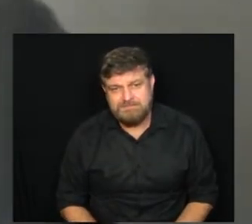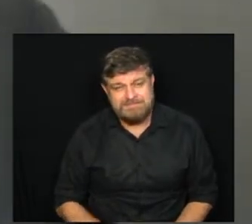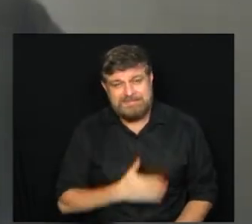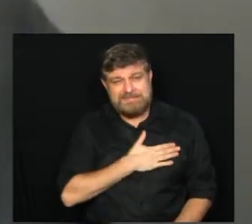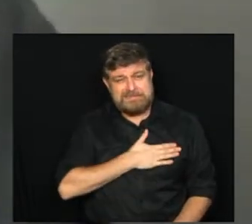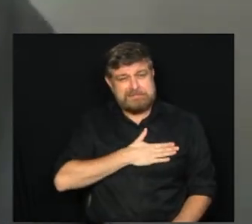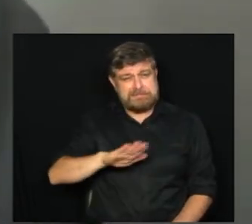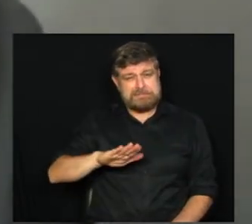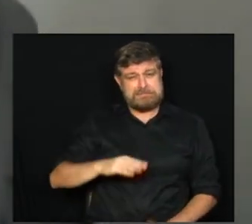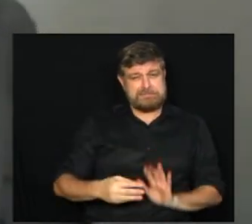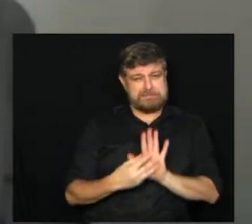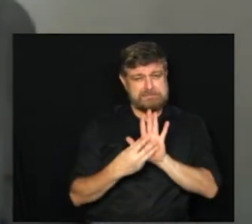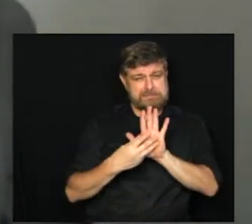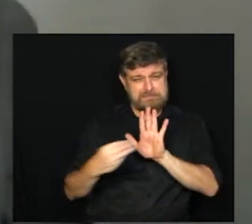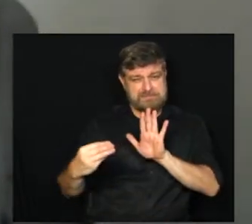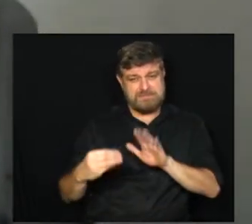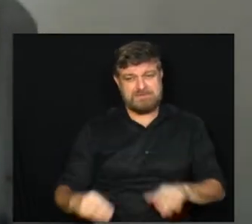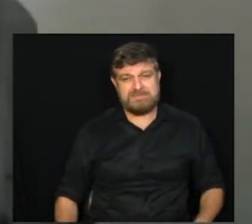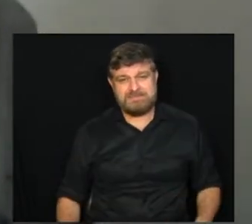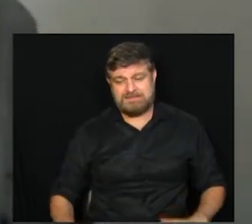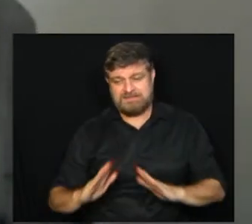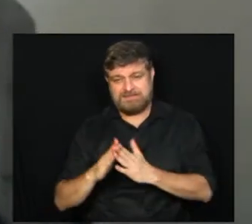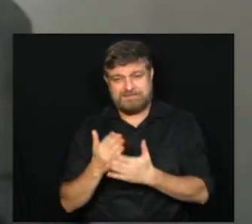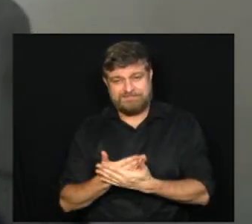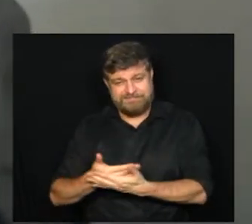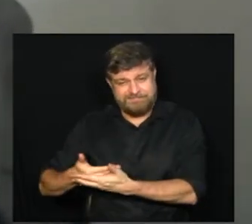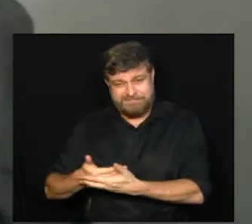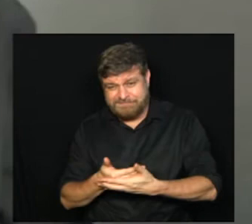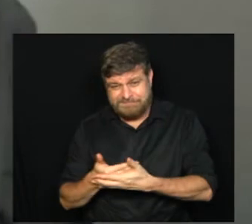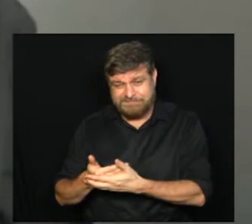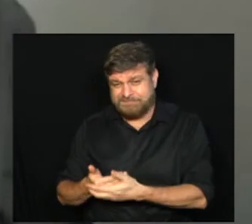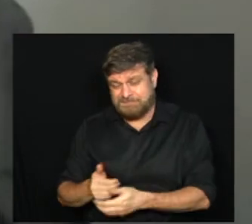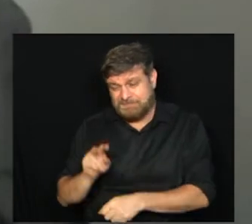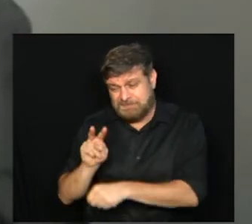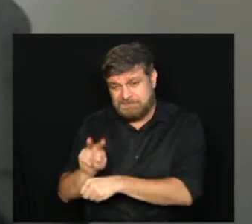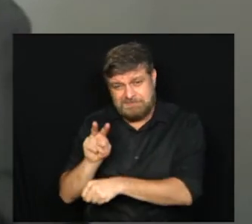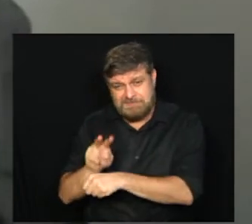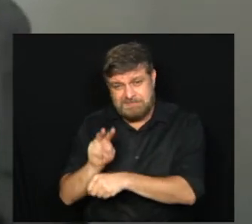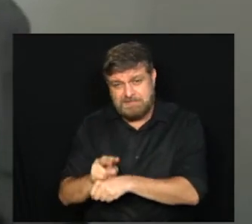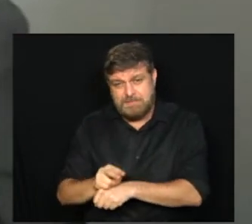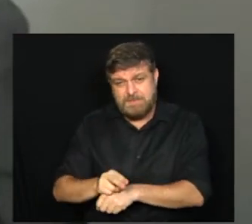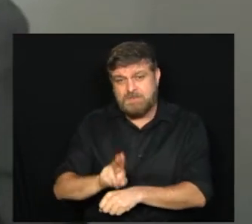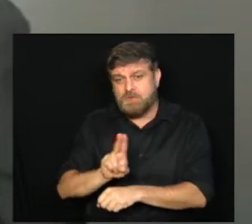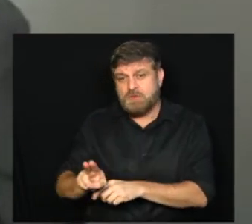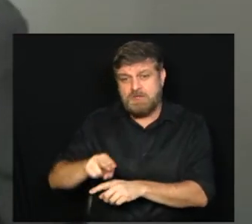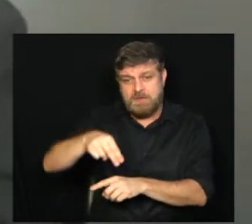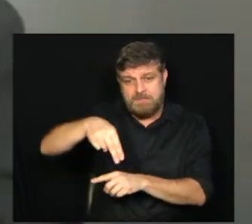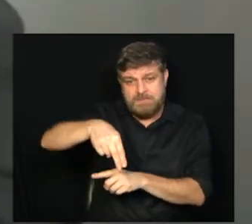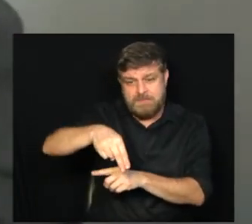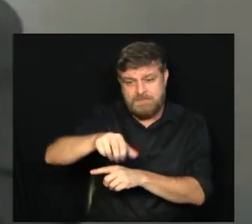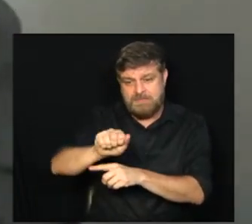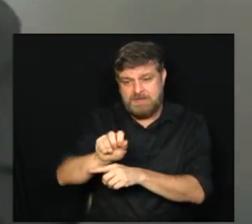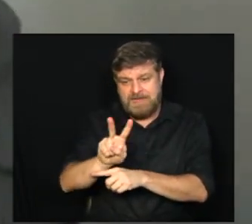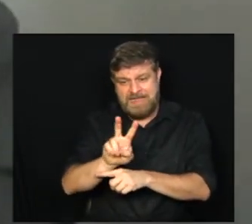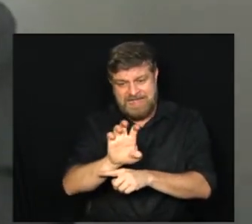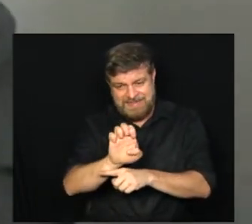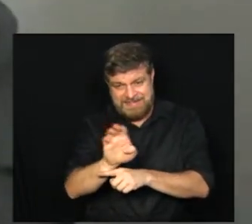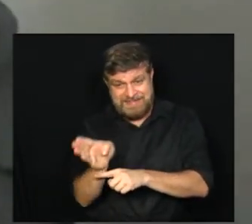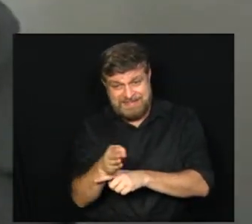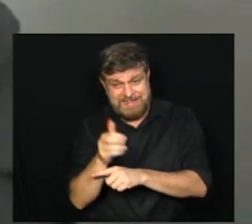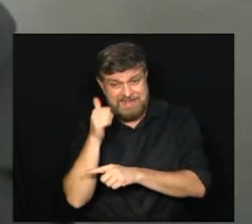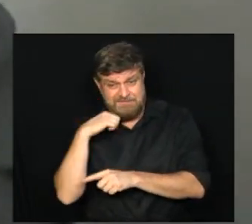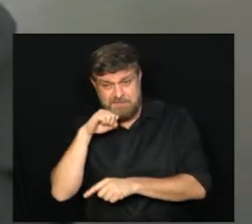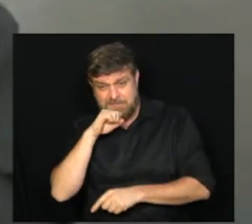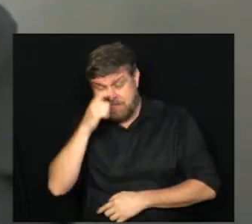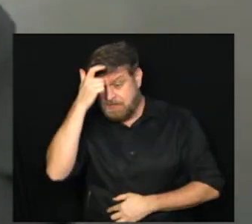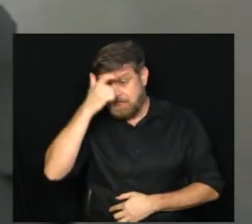desse modelo de nave-mãe, sinceramente, porque o ideal, a gente que estuda a infância, nós que somos